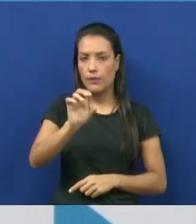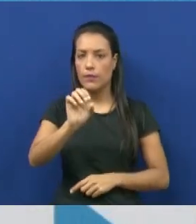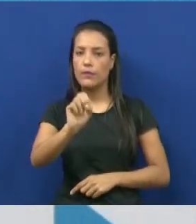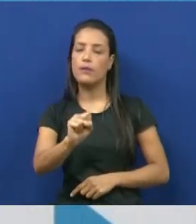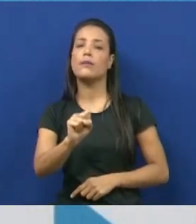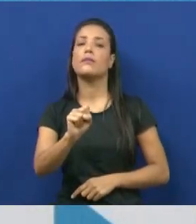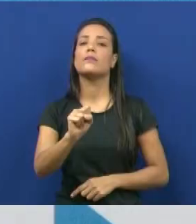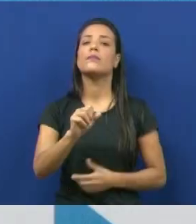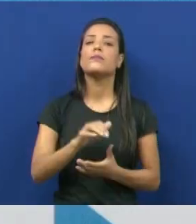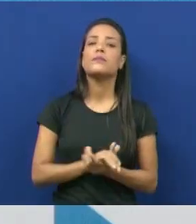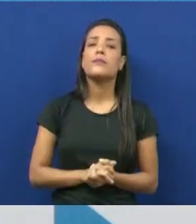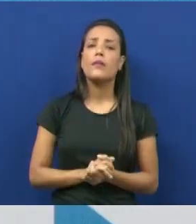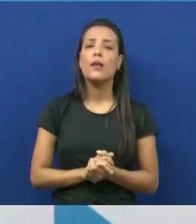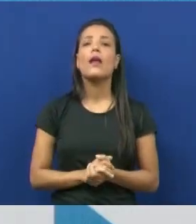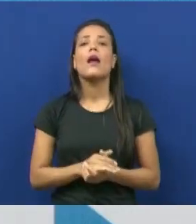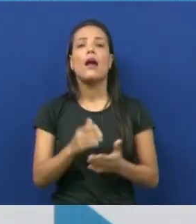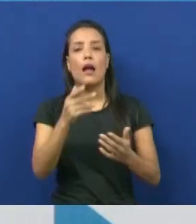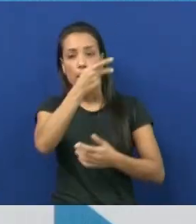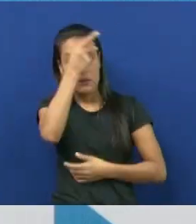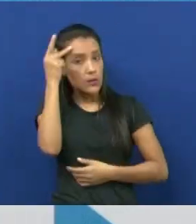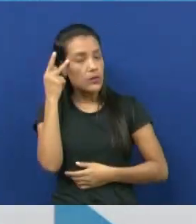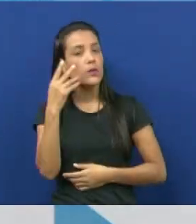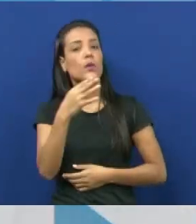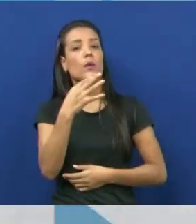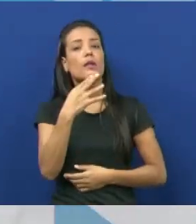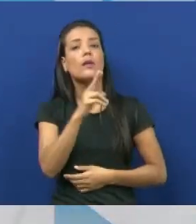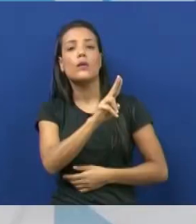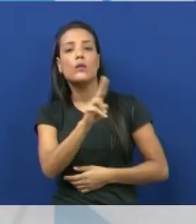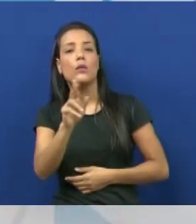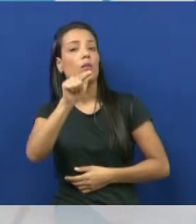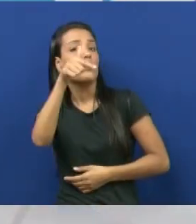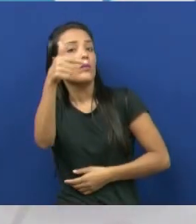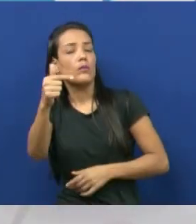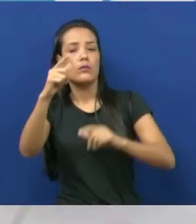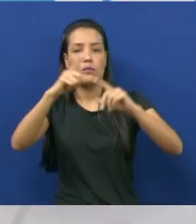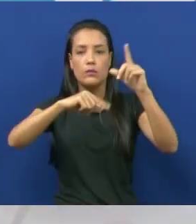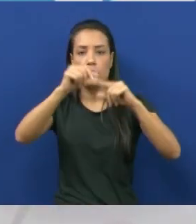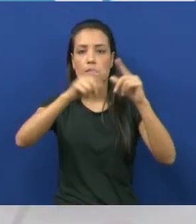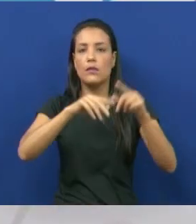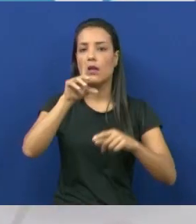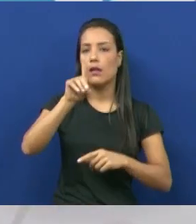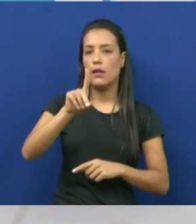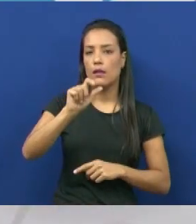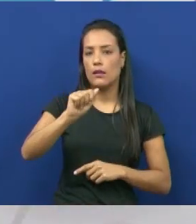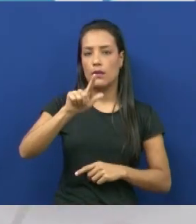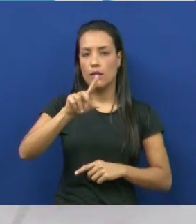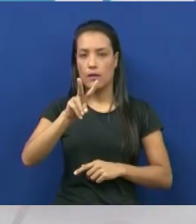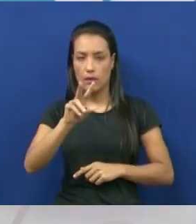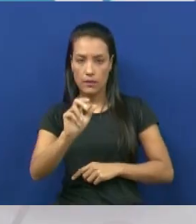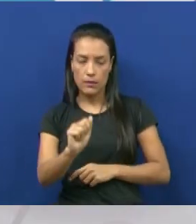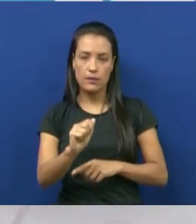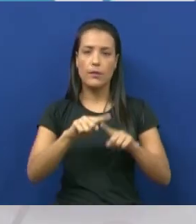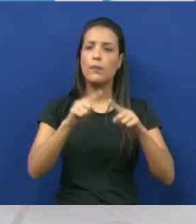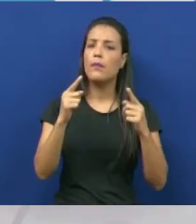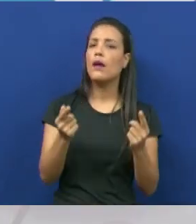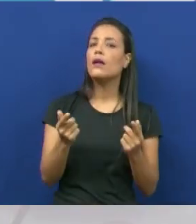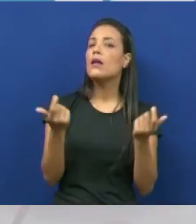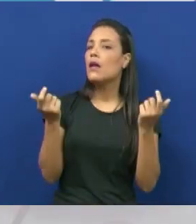estrela d'alva e ele pode ser observado pela manhã. E para que a gente consiga